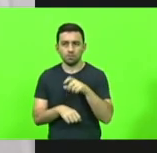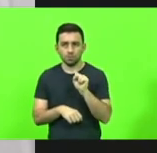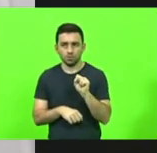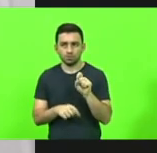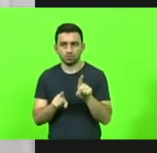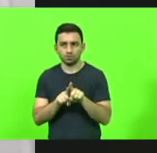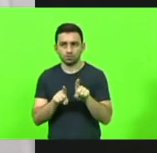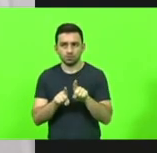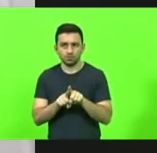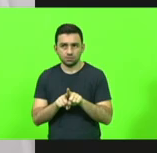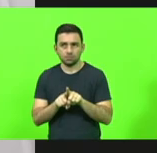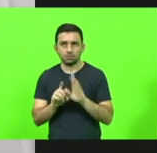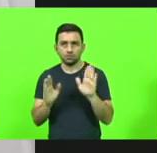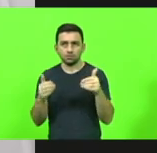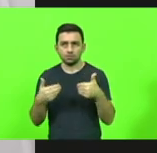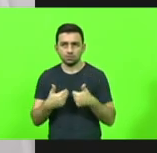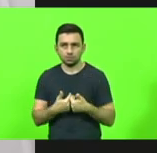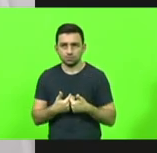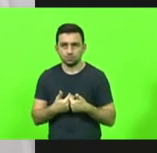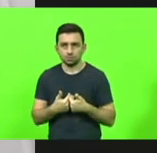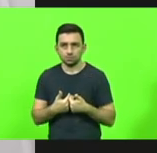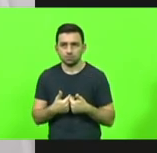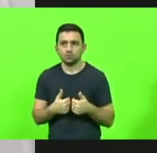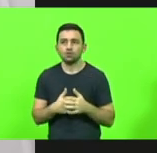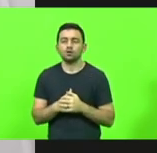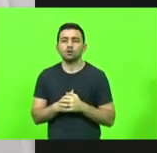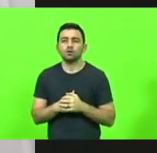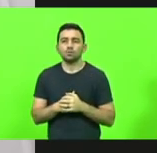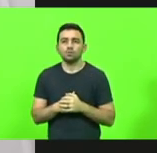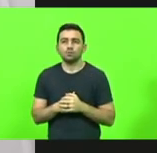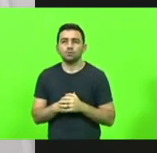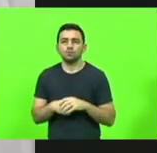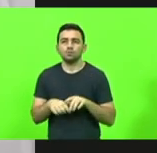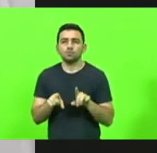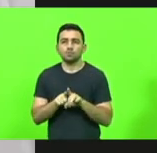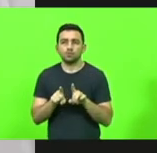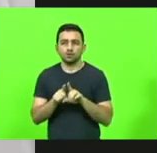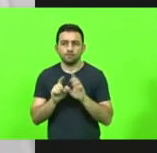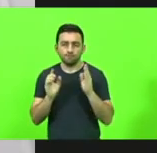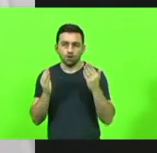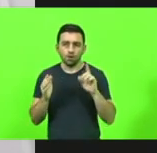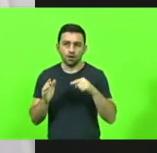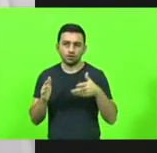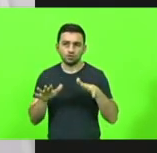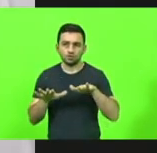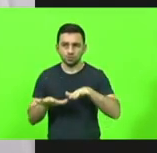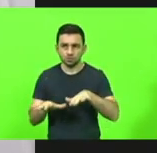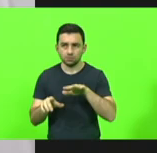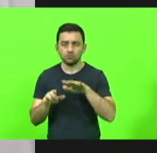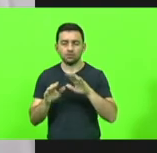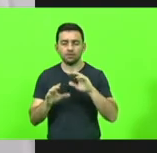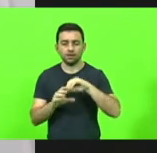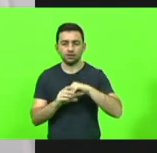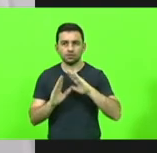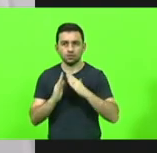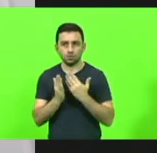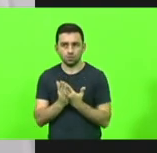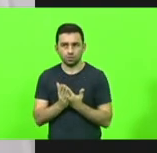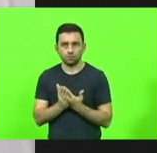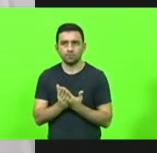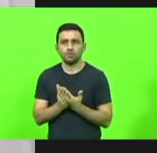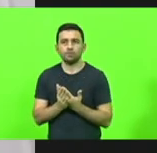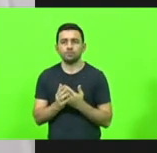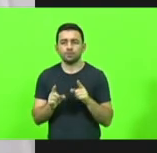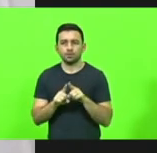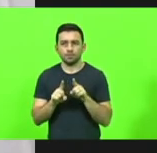transtorno do espectro autista, com foco de inclusão escolar. Eu já atuei na AMA